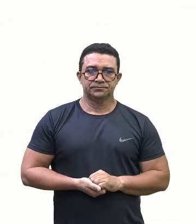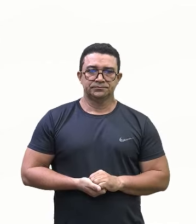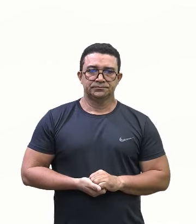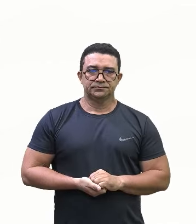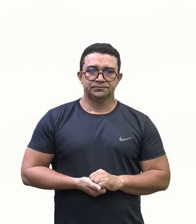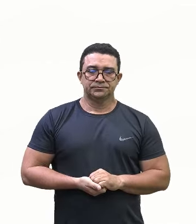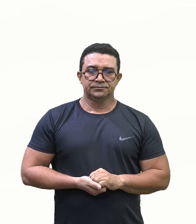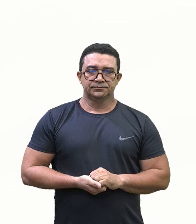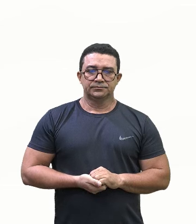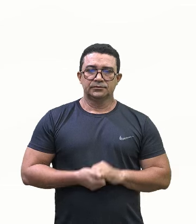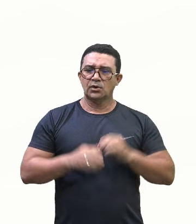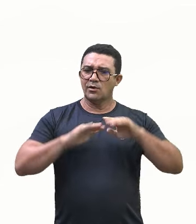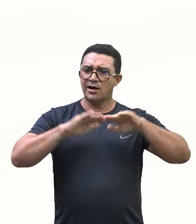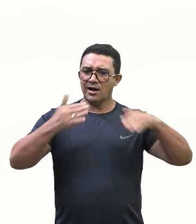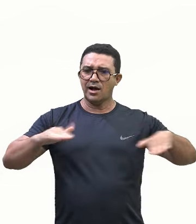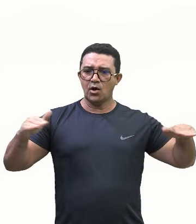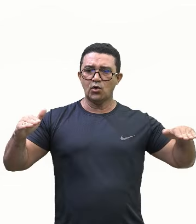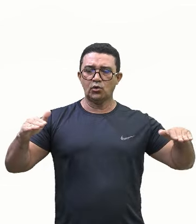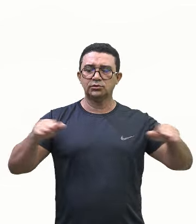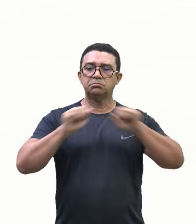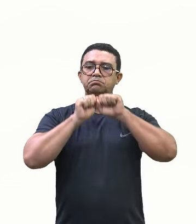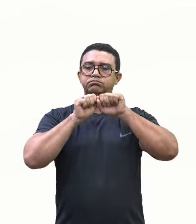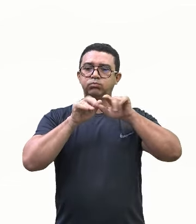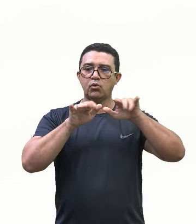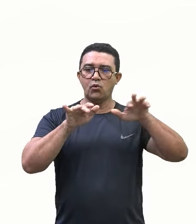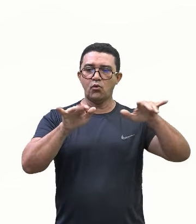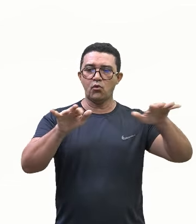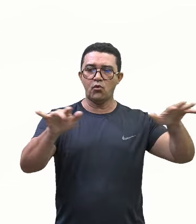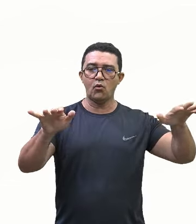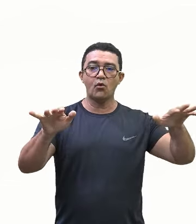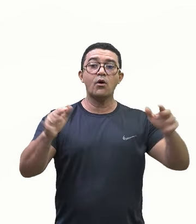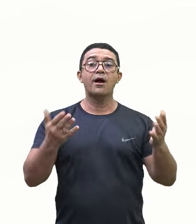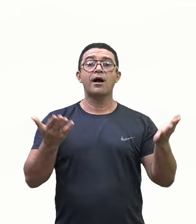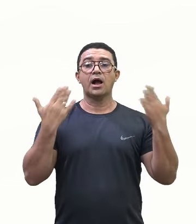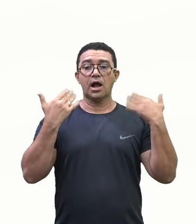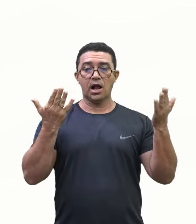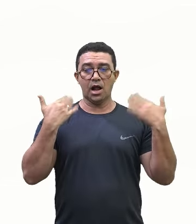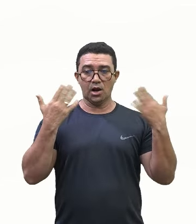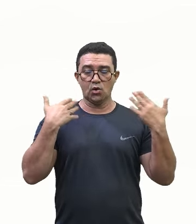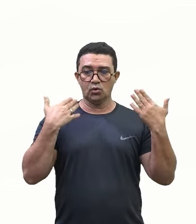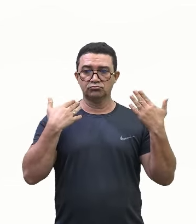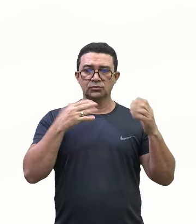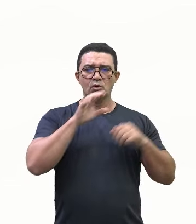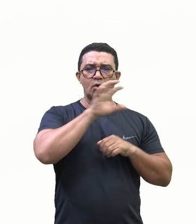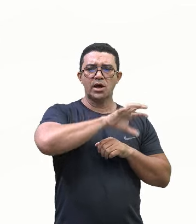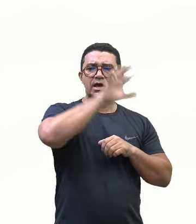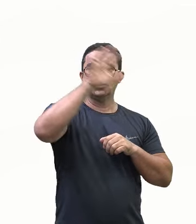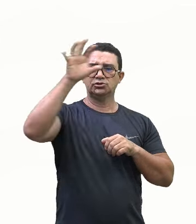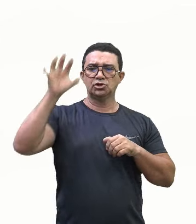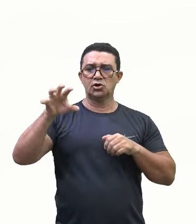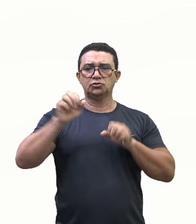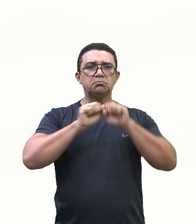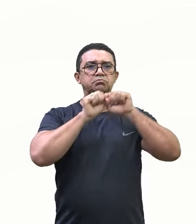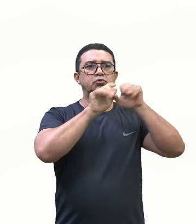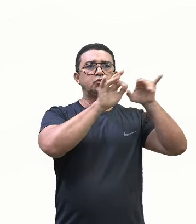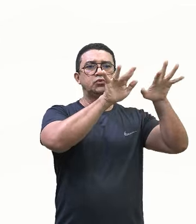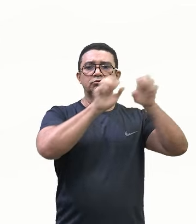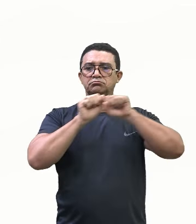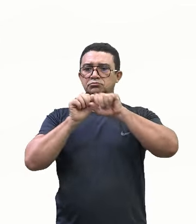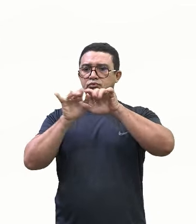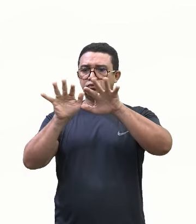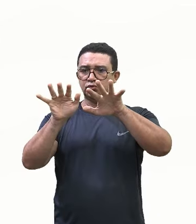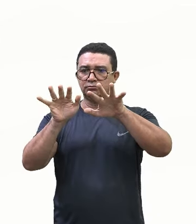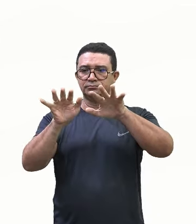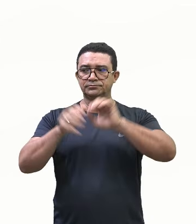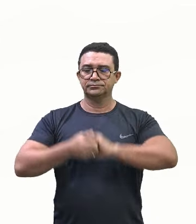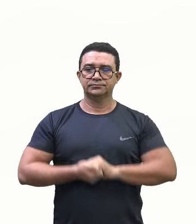essas ondas elas vão estar levando o calor de uma região para outra região, tá? Então